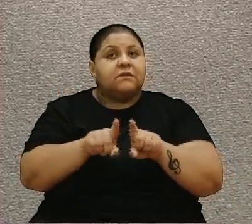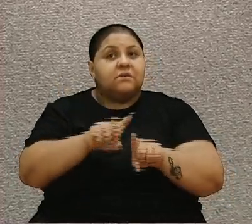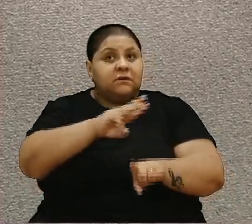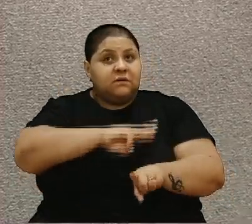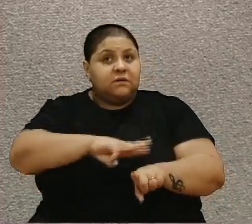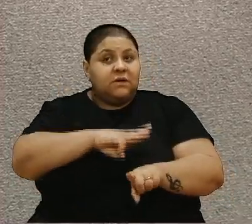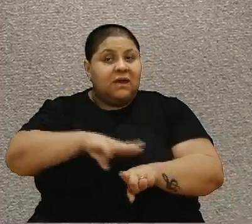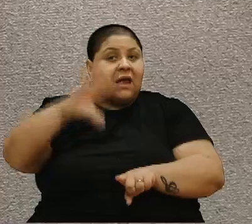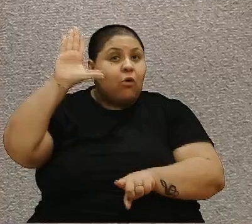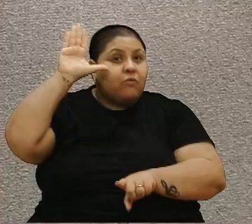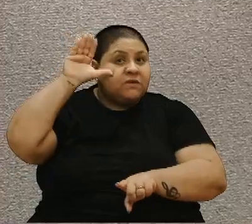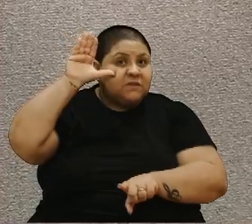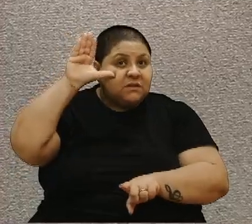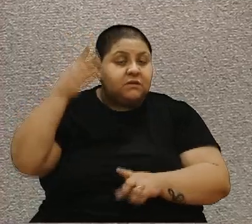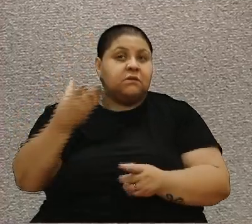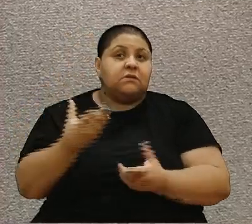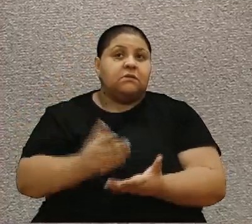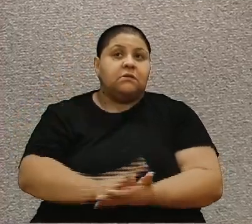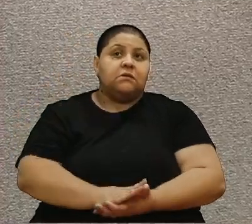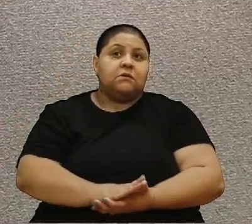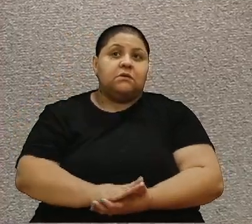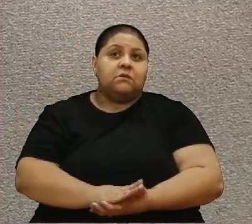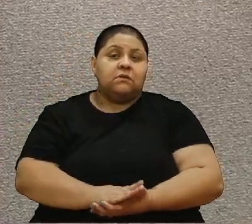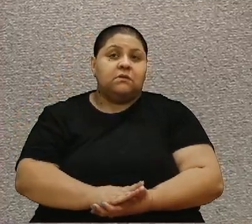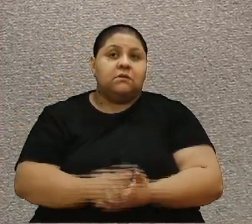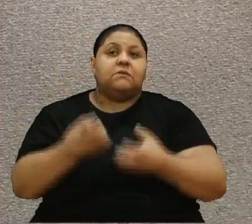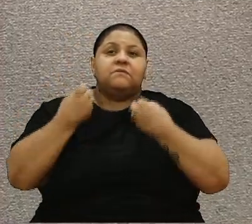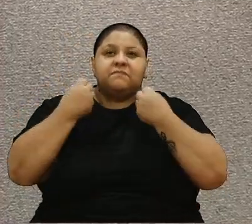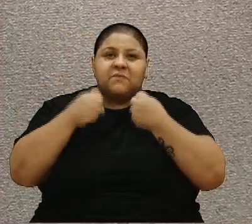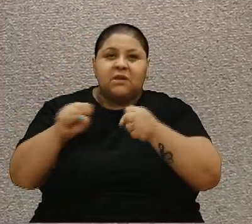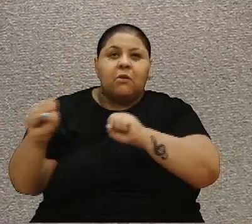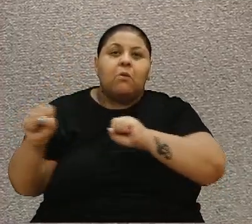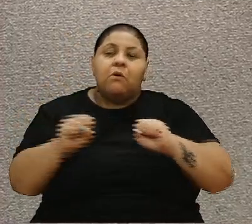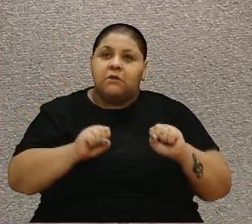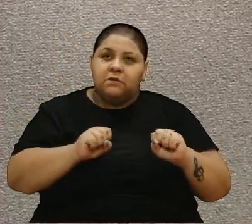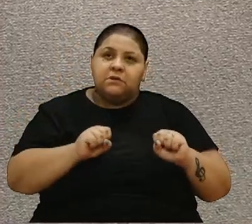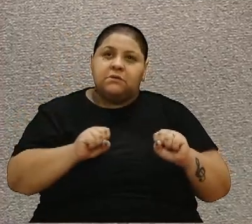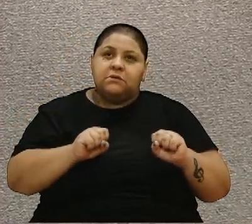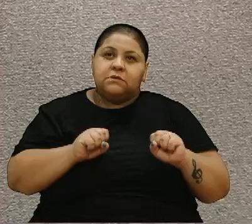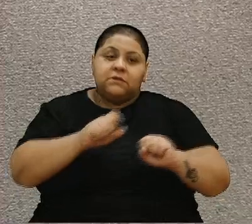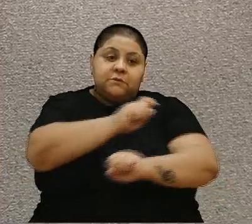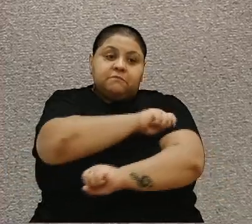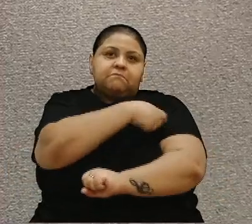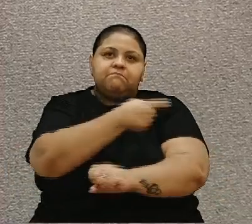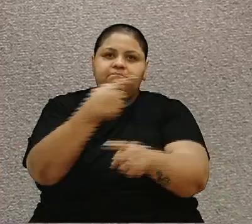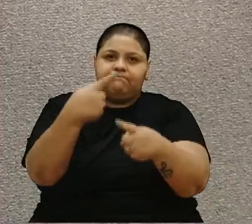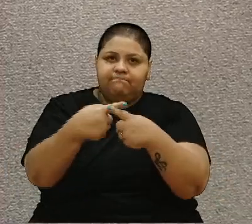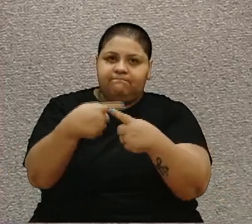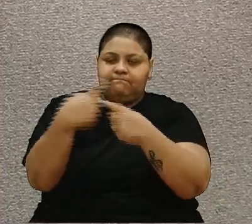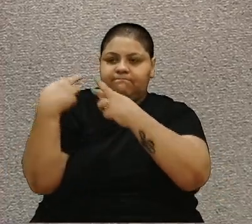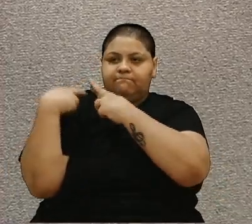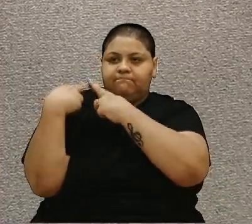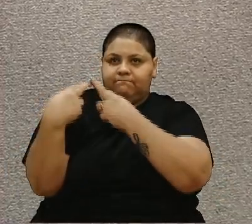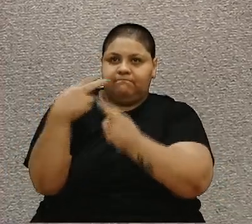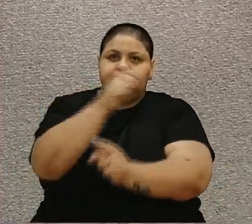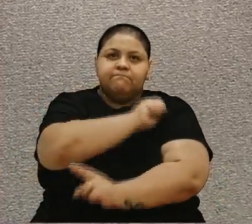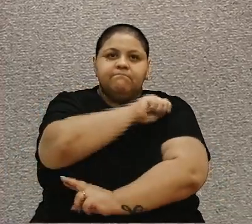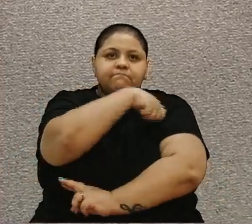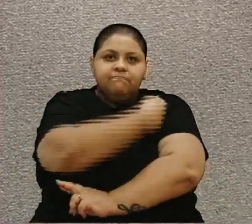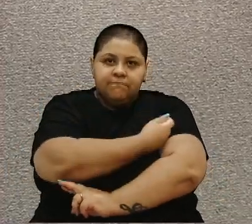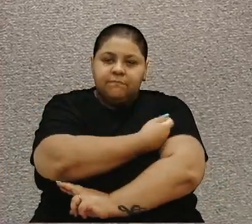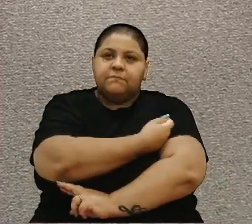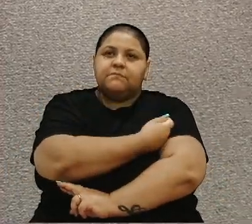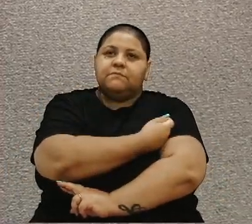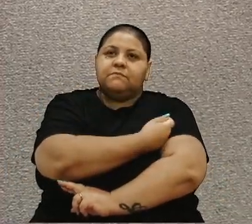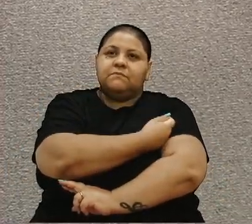ela verificasse isso e que a secretaria ela pudesse fiscalizar, porque a responsabilidade da fiscalização é